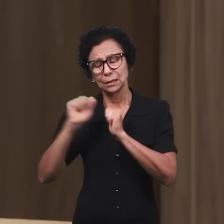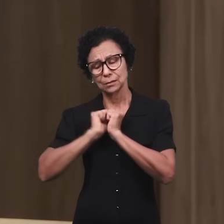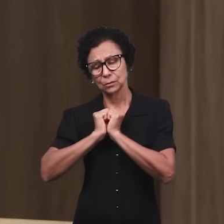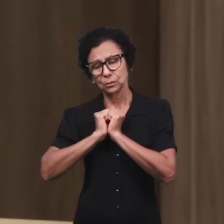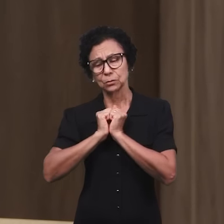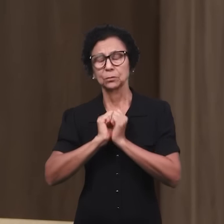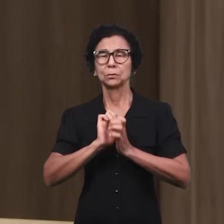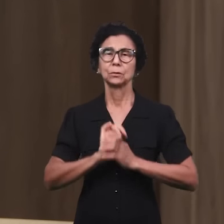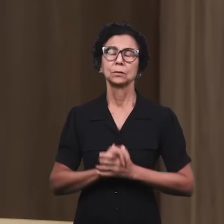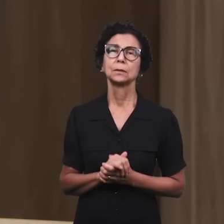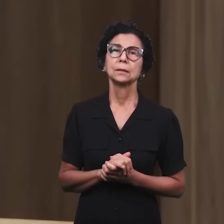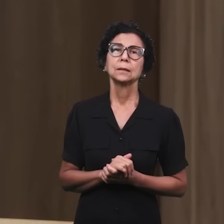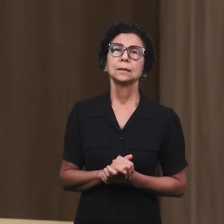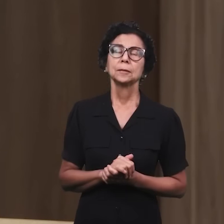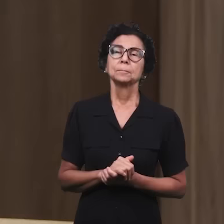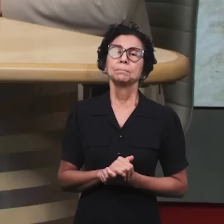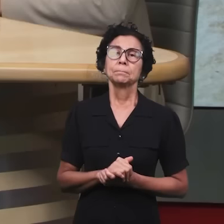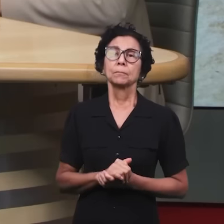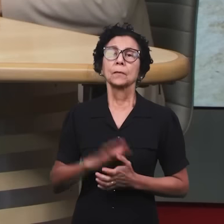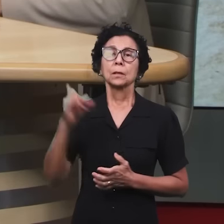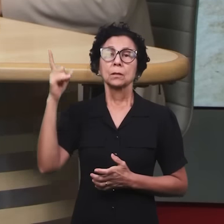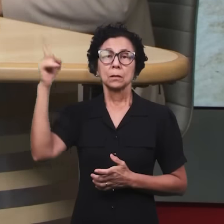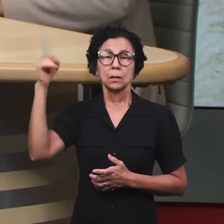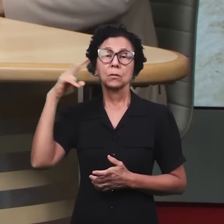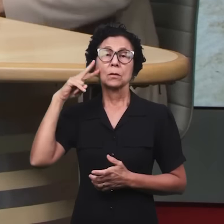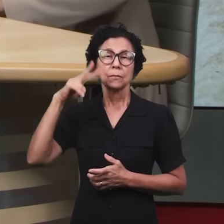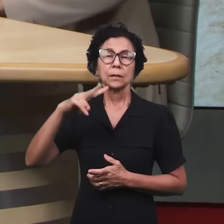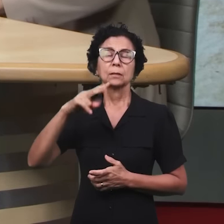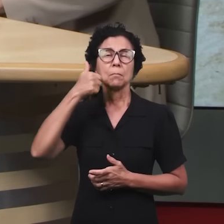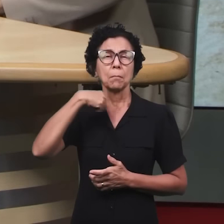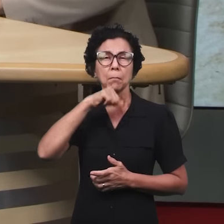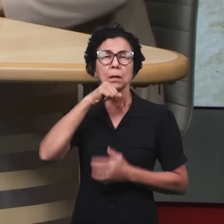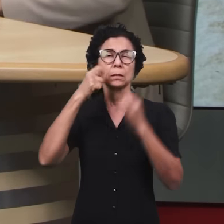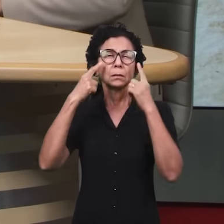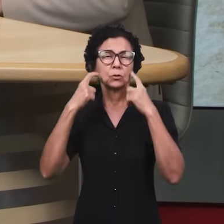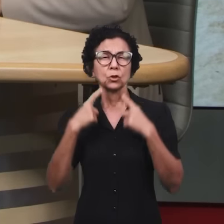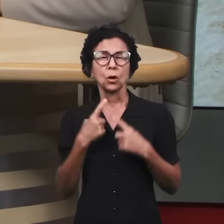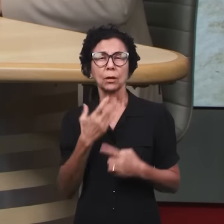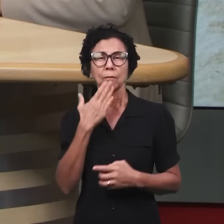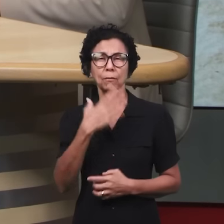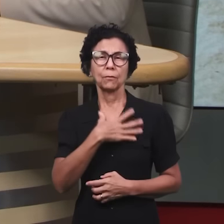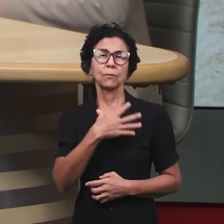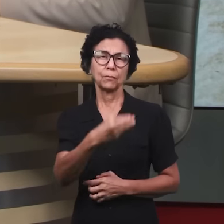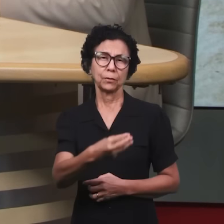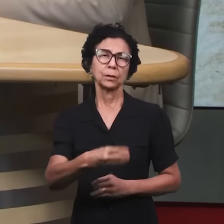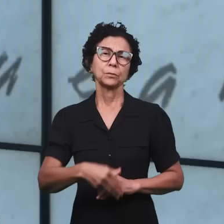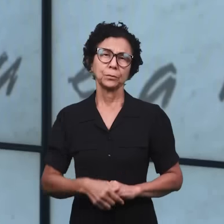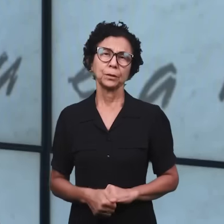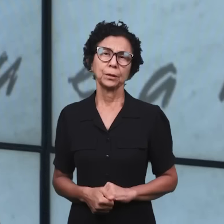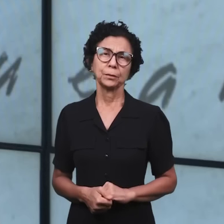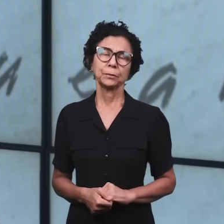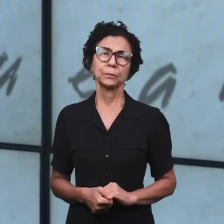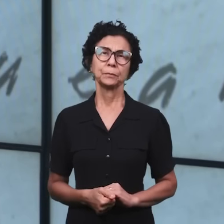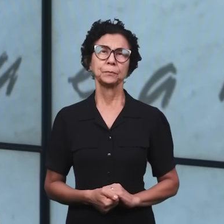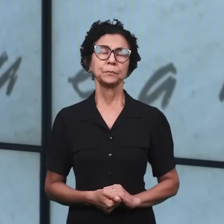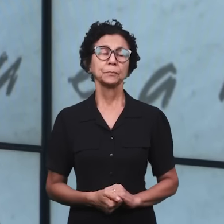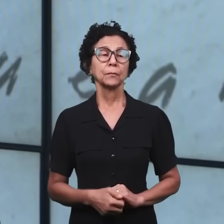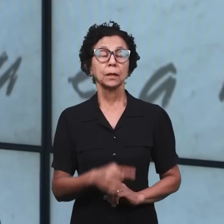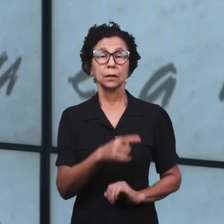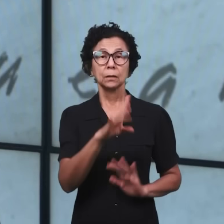conosco, para essas mães que estão chorando. E nós vemos, né, a providência de Deus, porque essa mulher